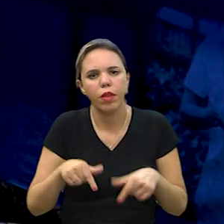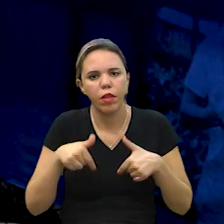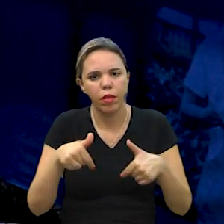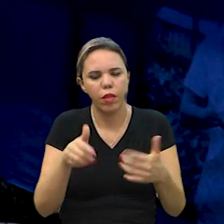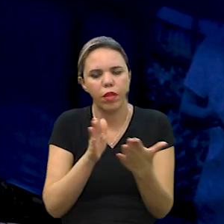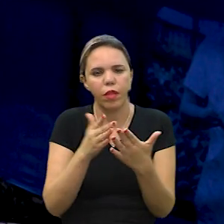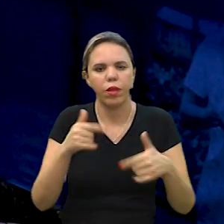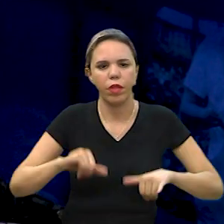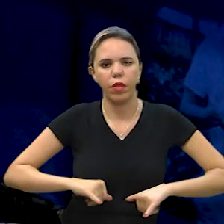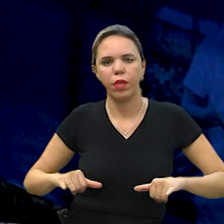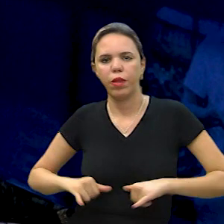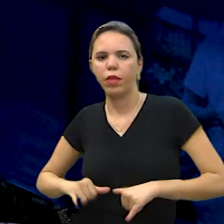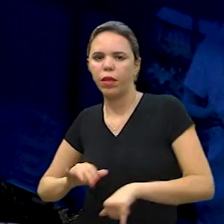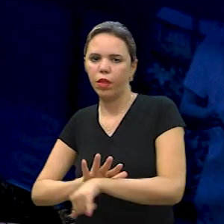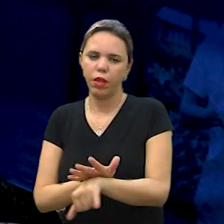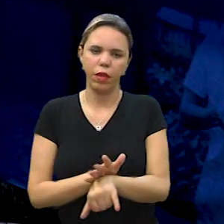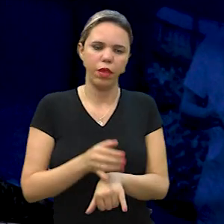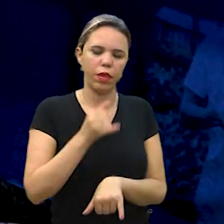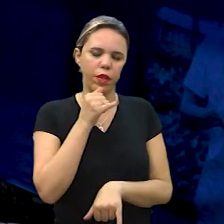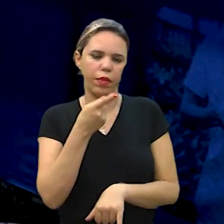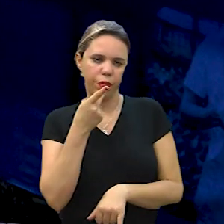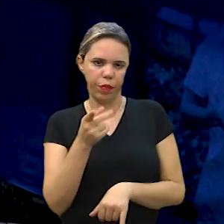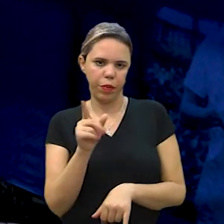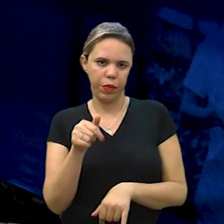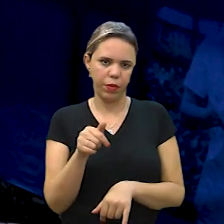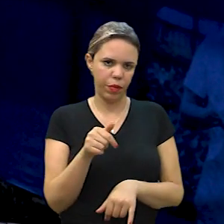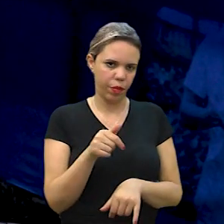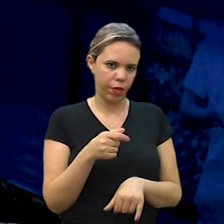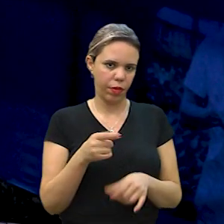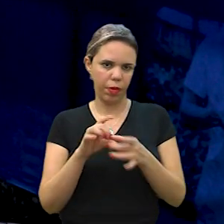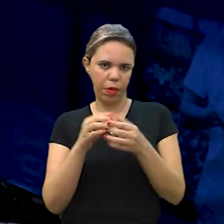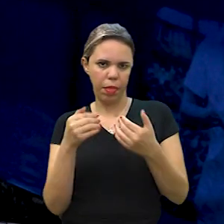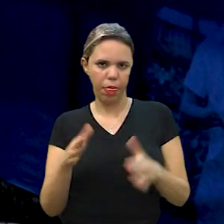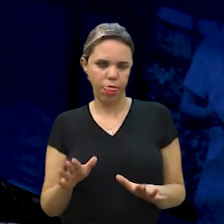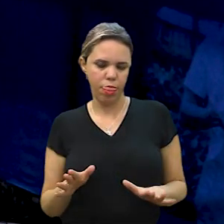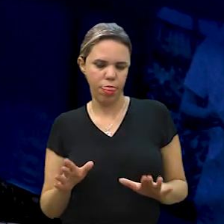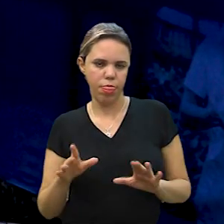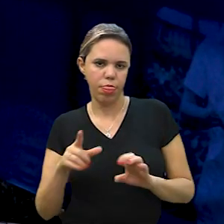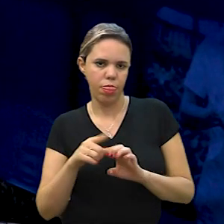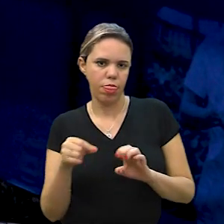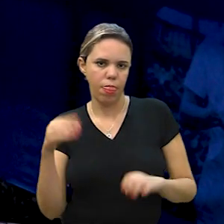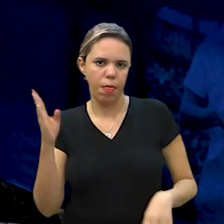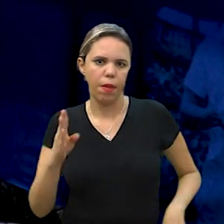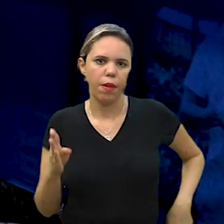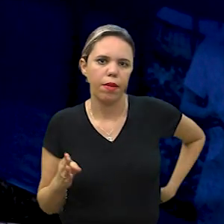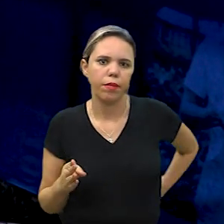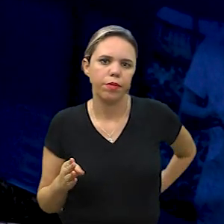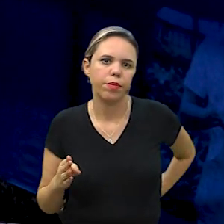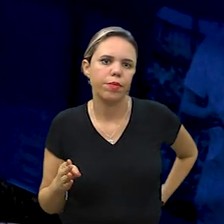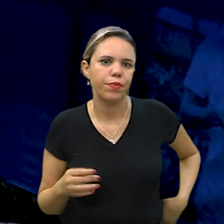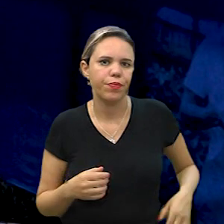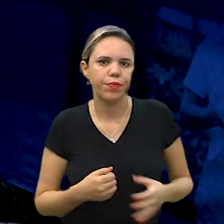que enfrentar esta questão quando ele fala e ele se dispõe a empreender aqui no Brasil?